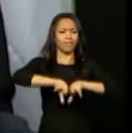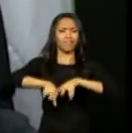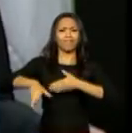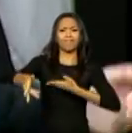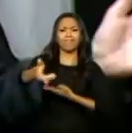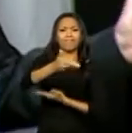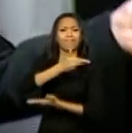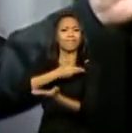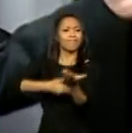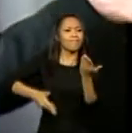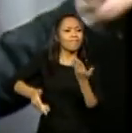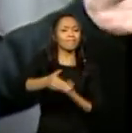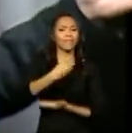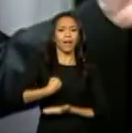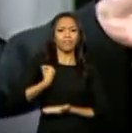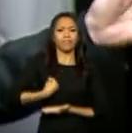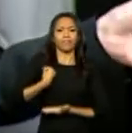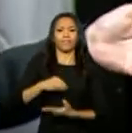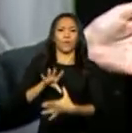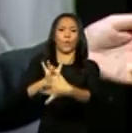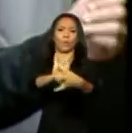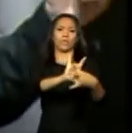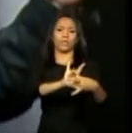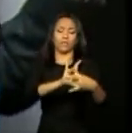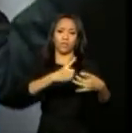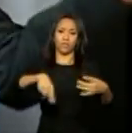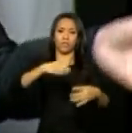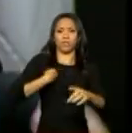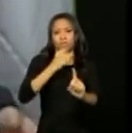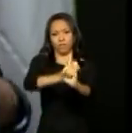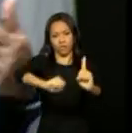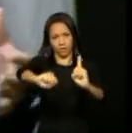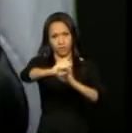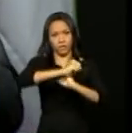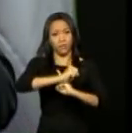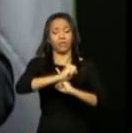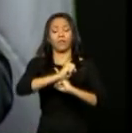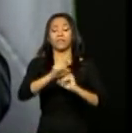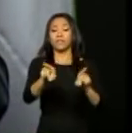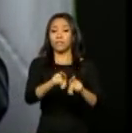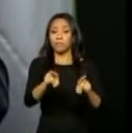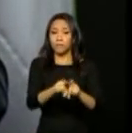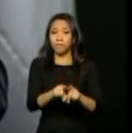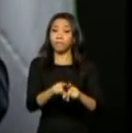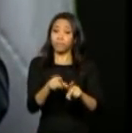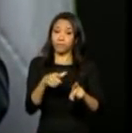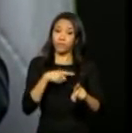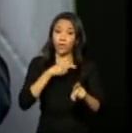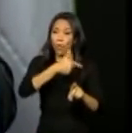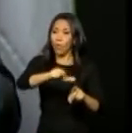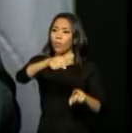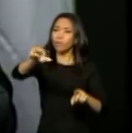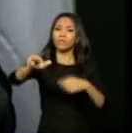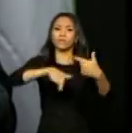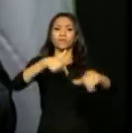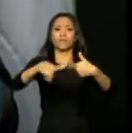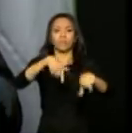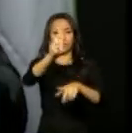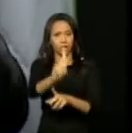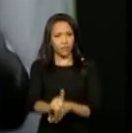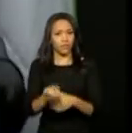humana. E como eles representam outras políticas públicas, outras realizações de direitos, em